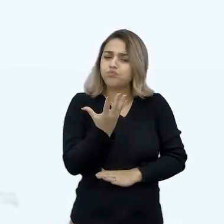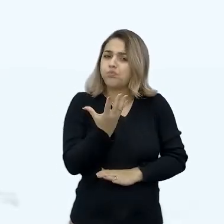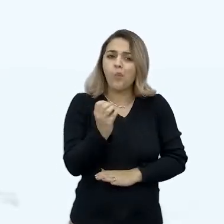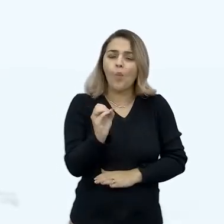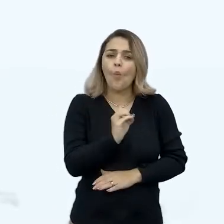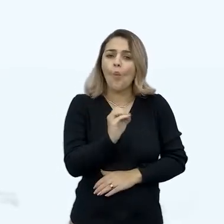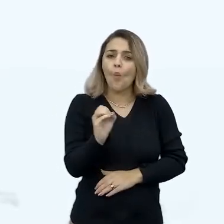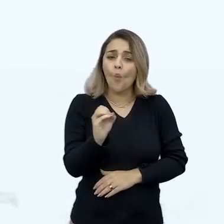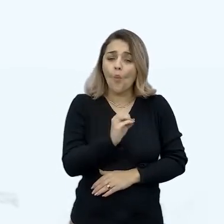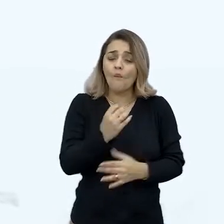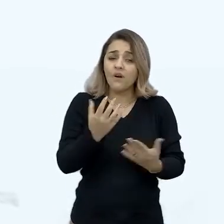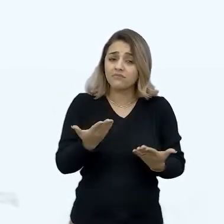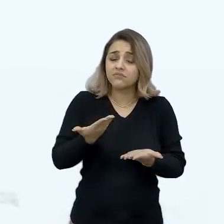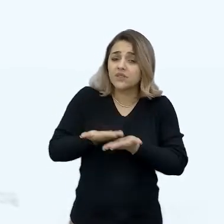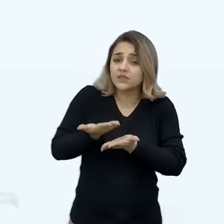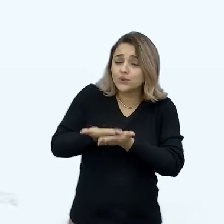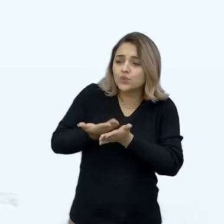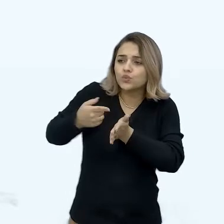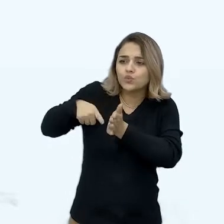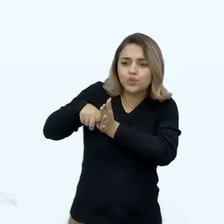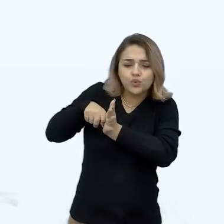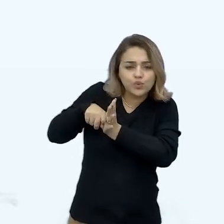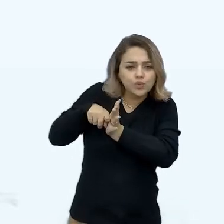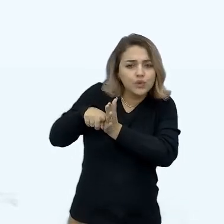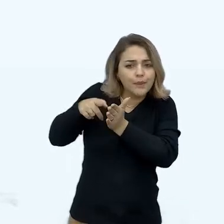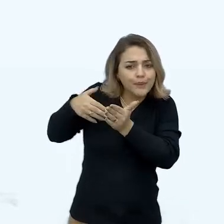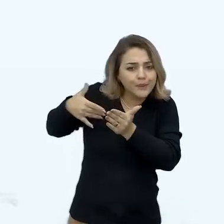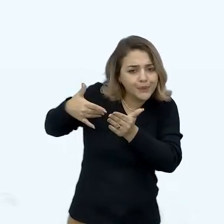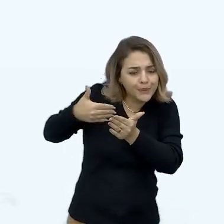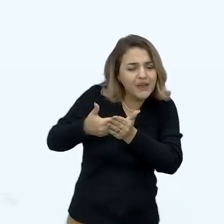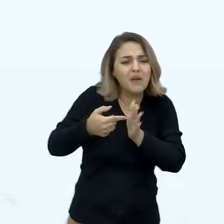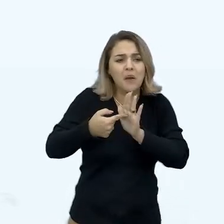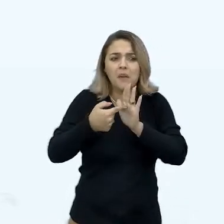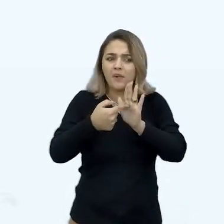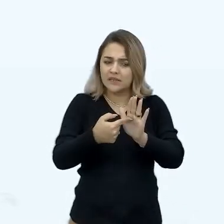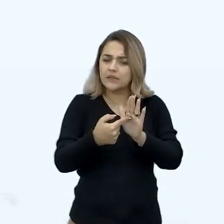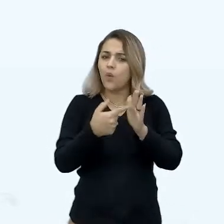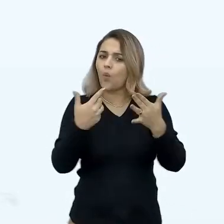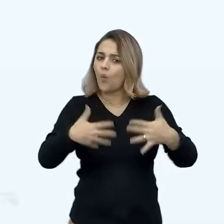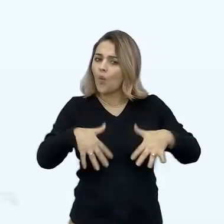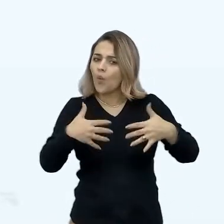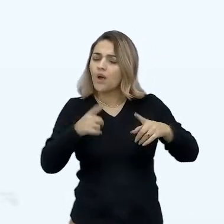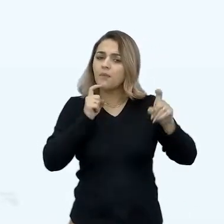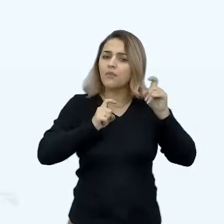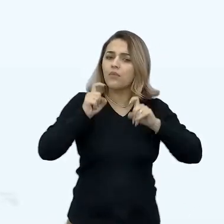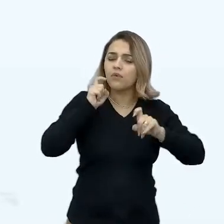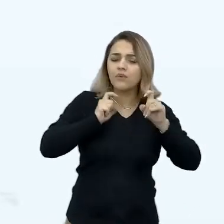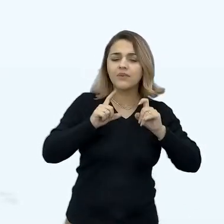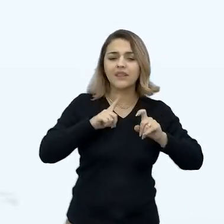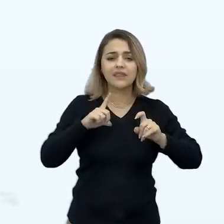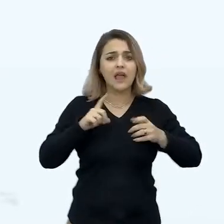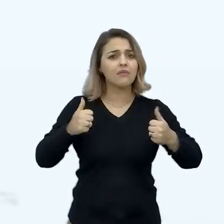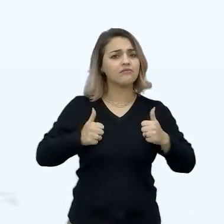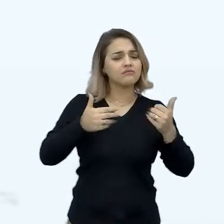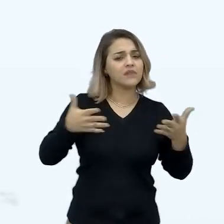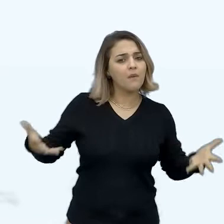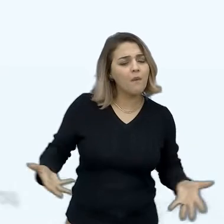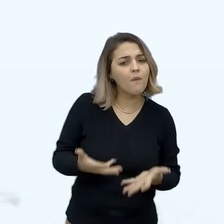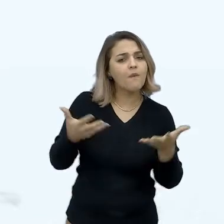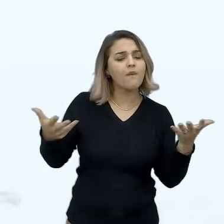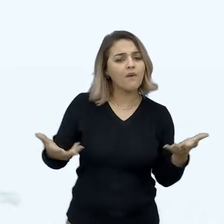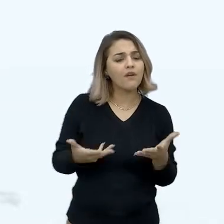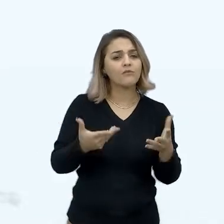revelam um cenário preocupante em relação aos nossos solos. A legislação brasileira incentiva ações que promovam a recuperação florestal.